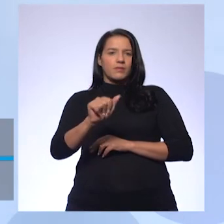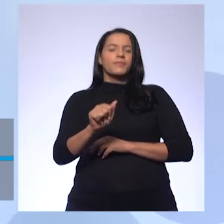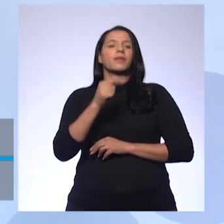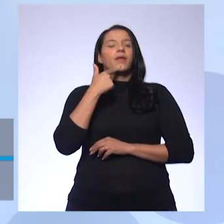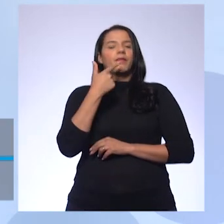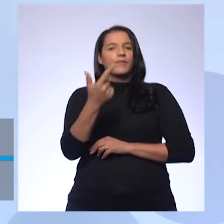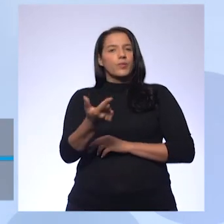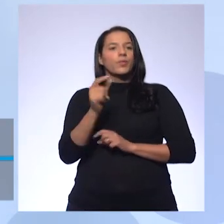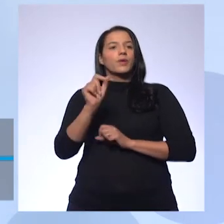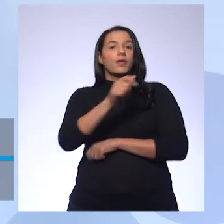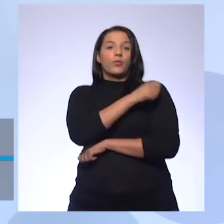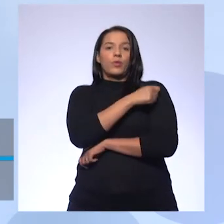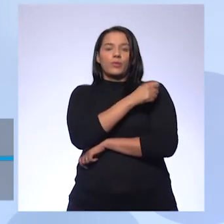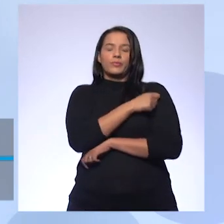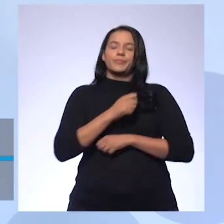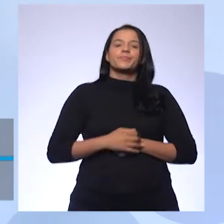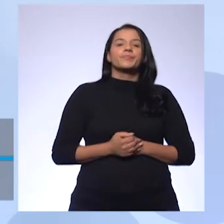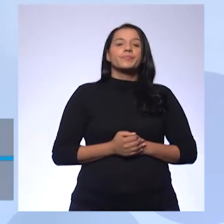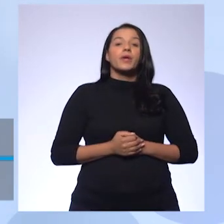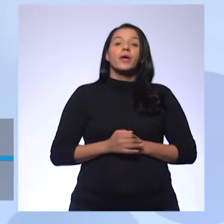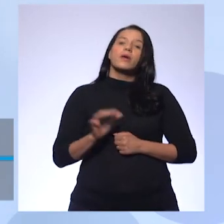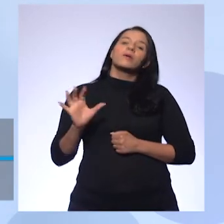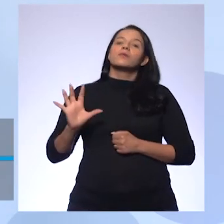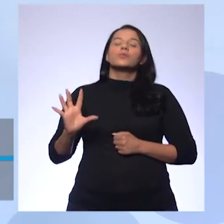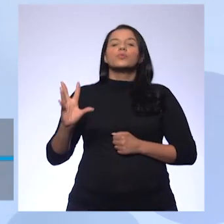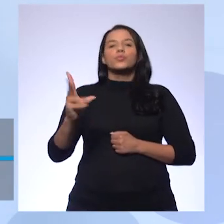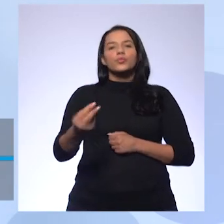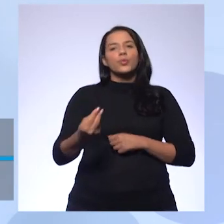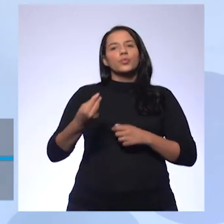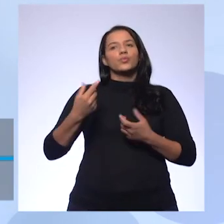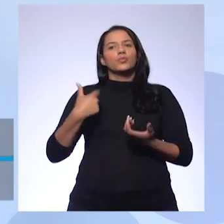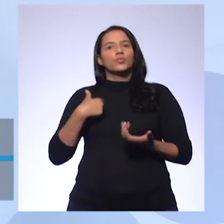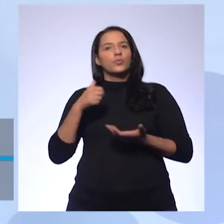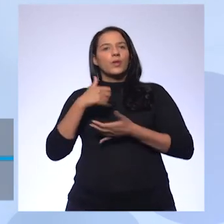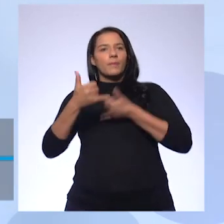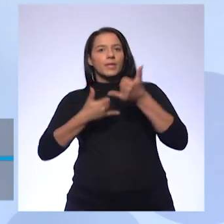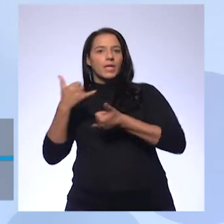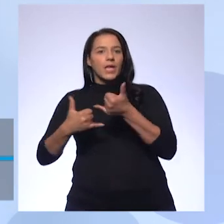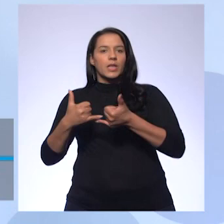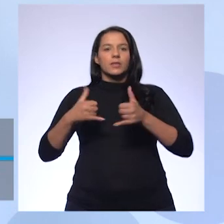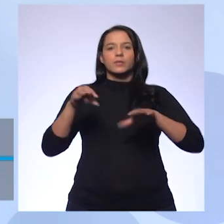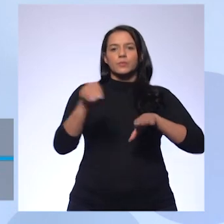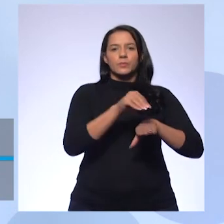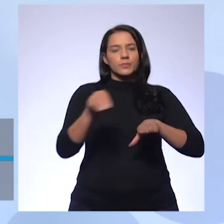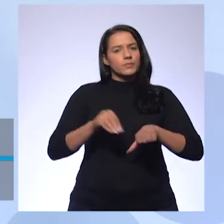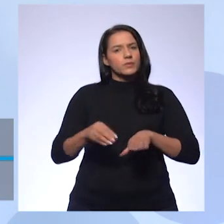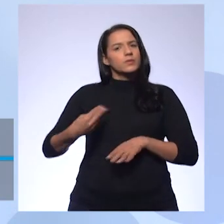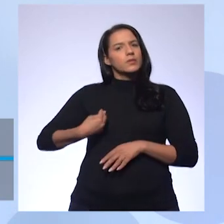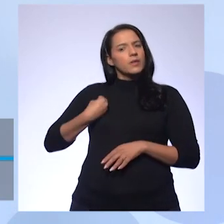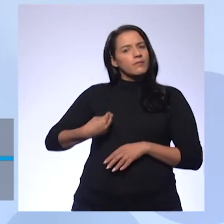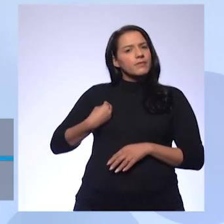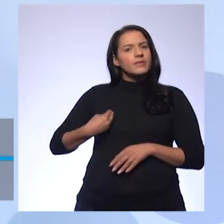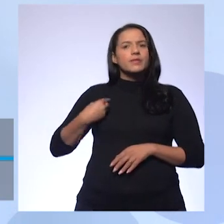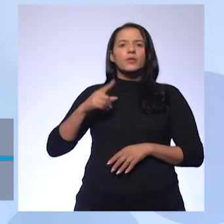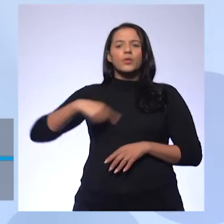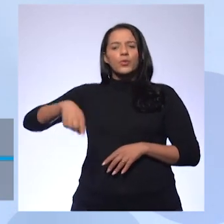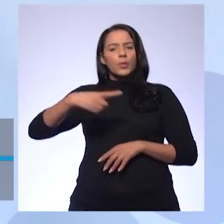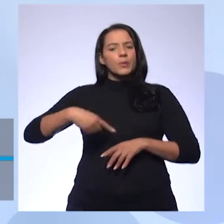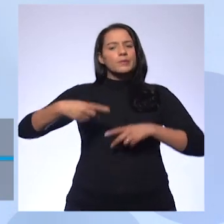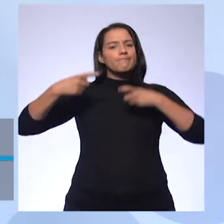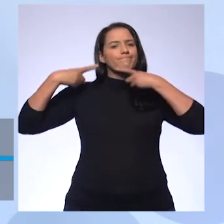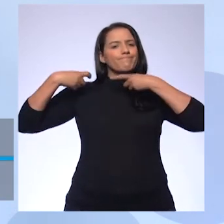ela que é a resposta de um aluno. Pois a todo momento, tanto no jogo quanto na vida, estamos em constante